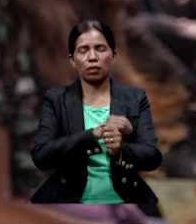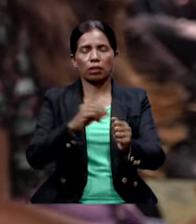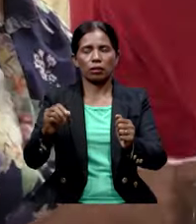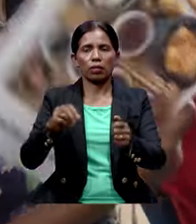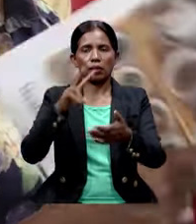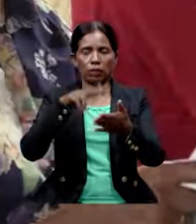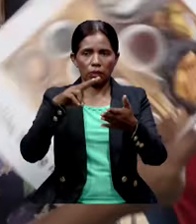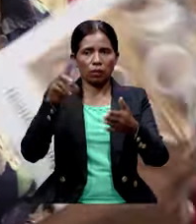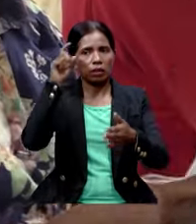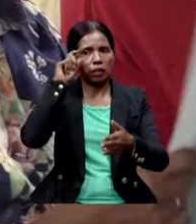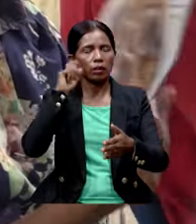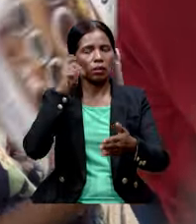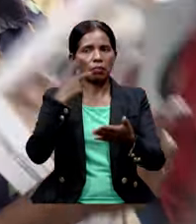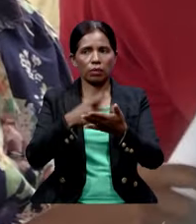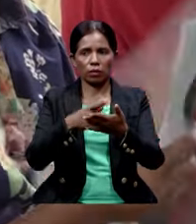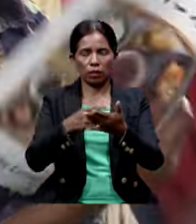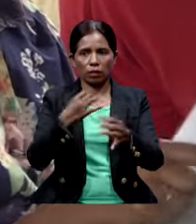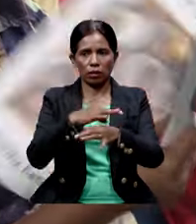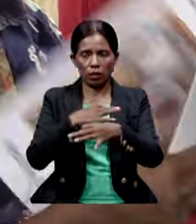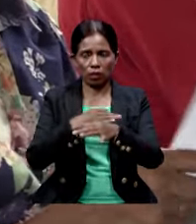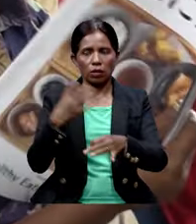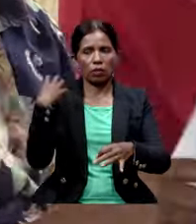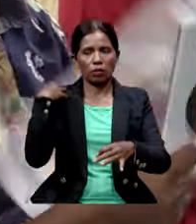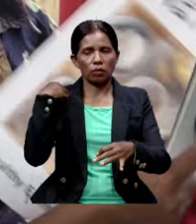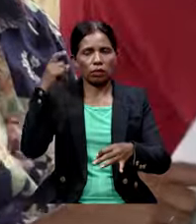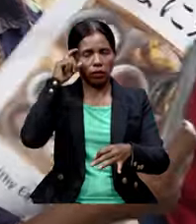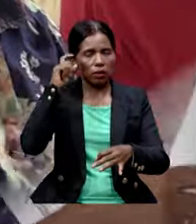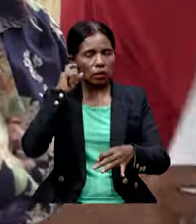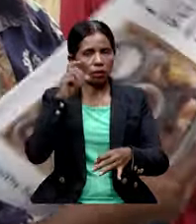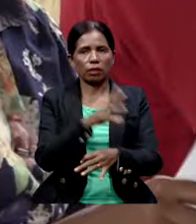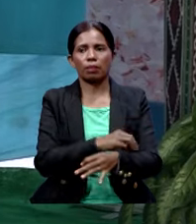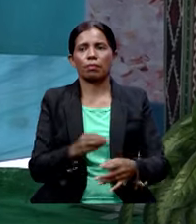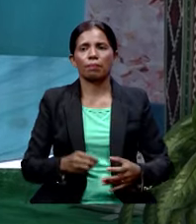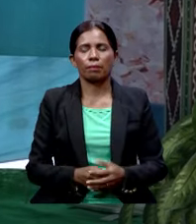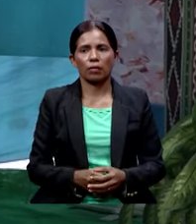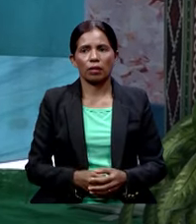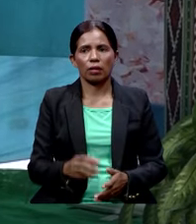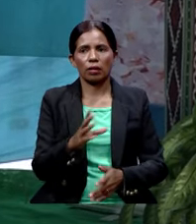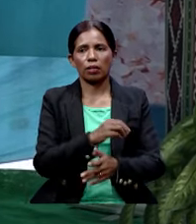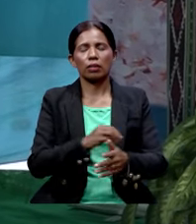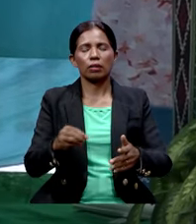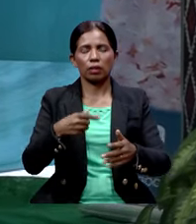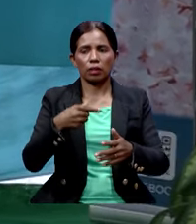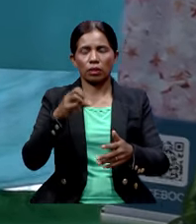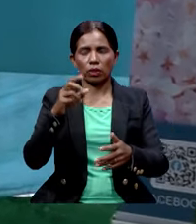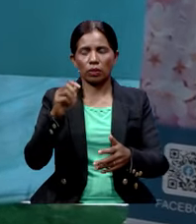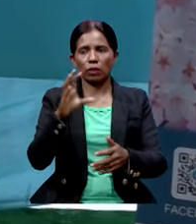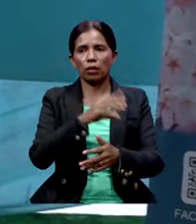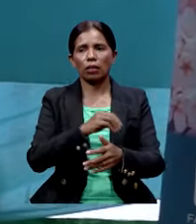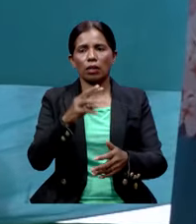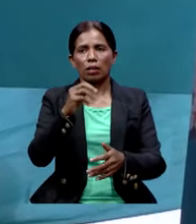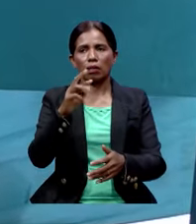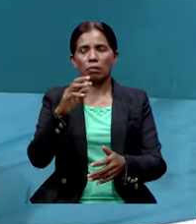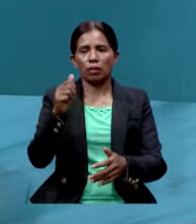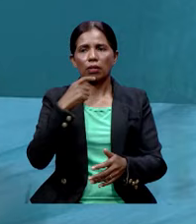Sanana Guzmão para o projeto de reabilitação edifício Sanana Reading Room. Gestora Sala Leitura Sanana Guzmão, Maria